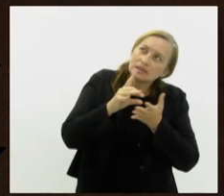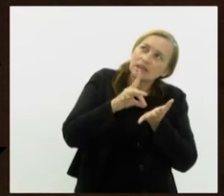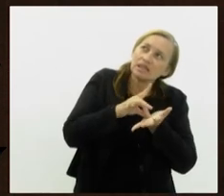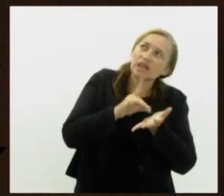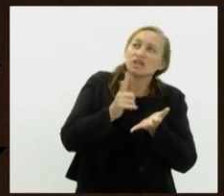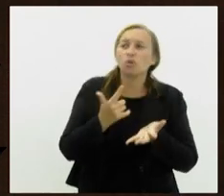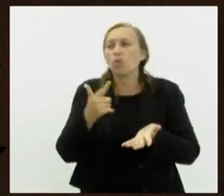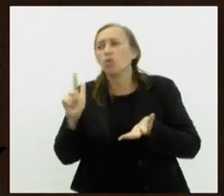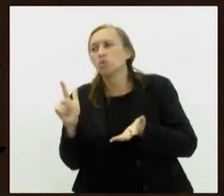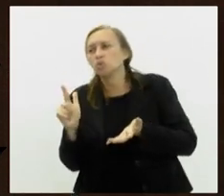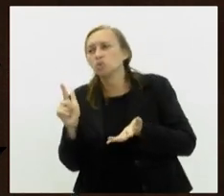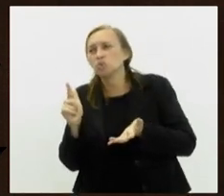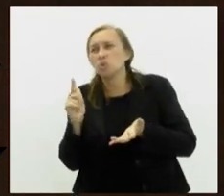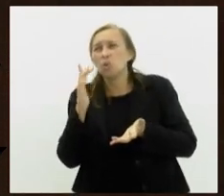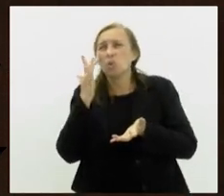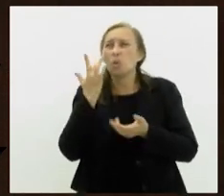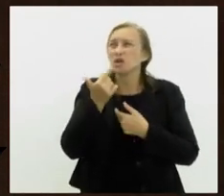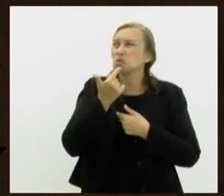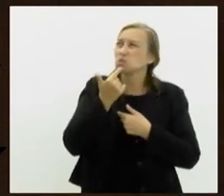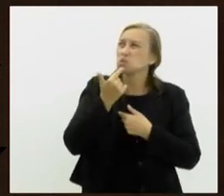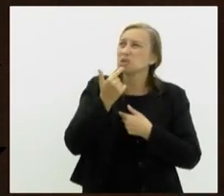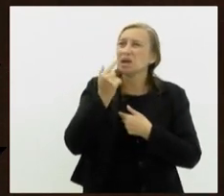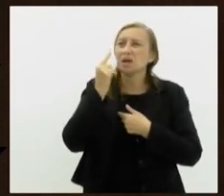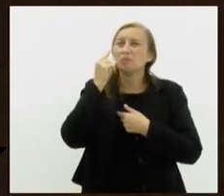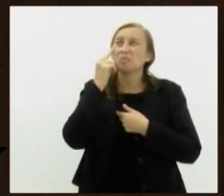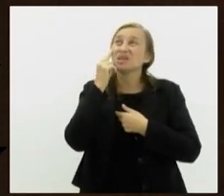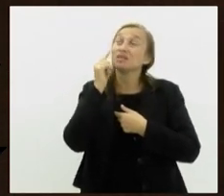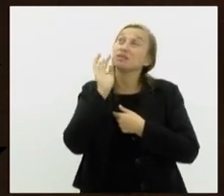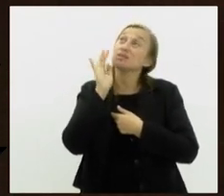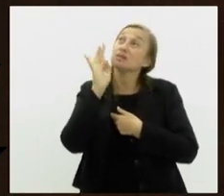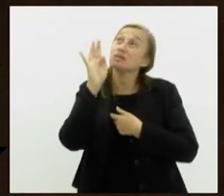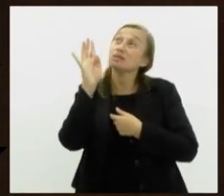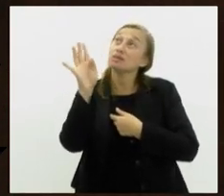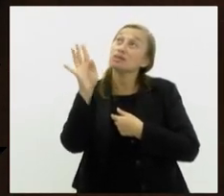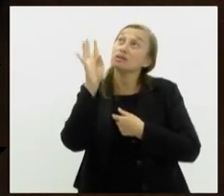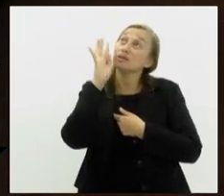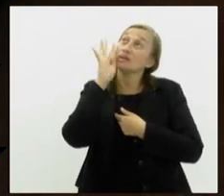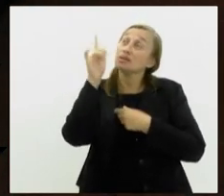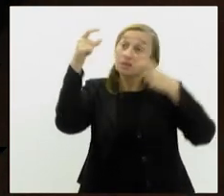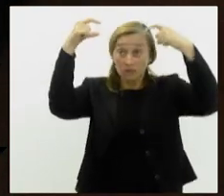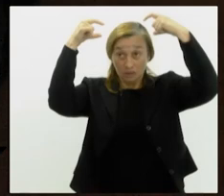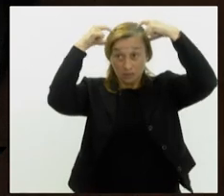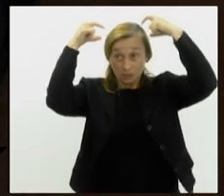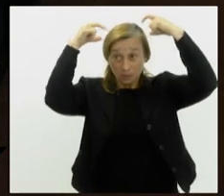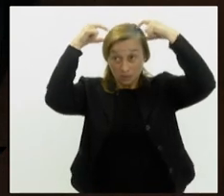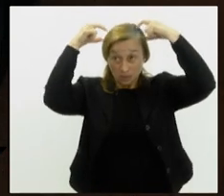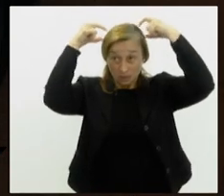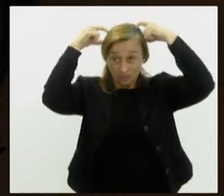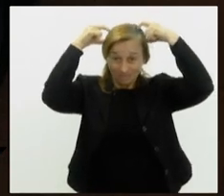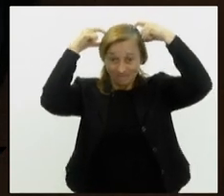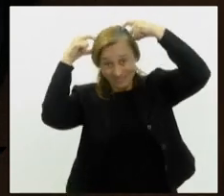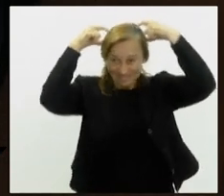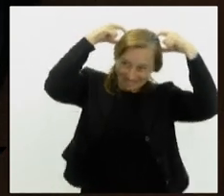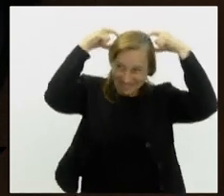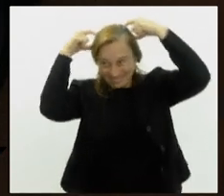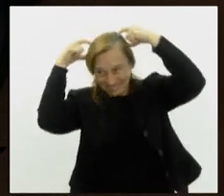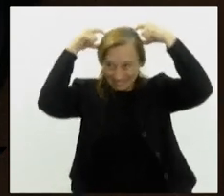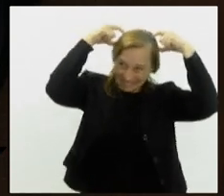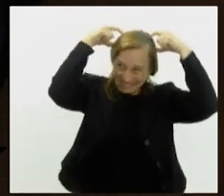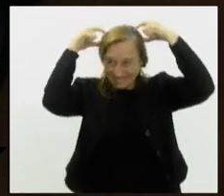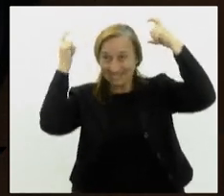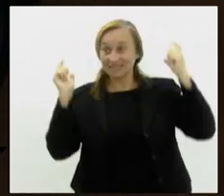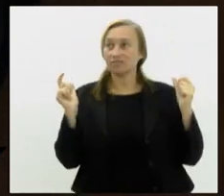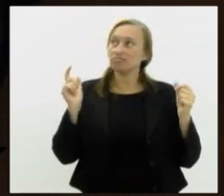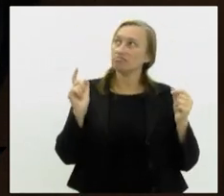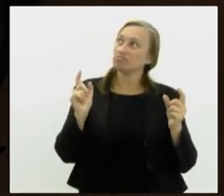outros, eu acho que ficam com a cabeça meio pensando no, na Disneylândia, no Pato Donald, no Mickey, e fica,